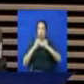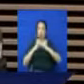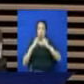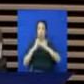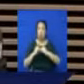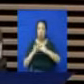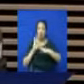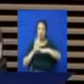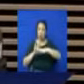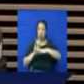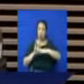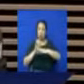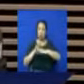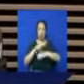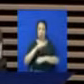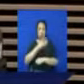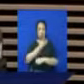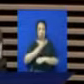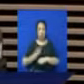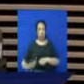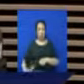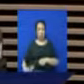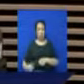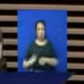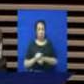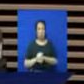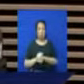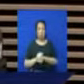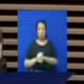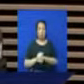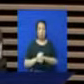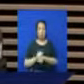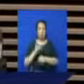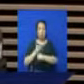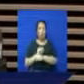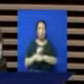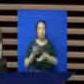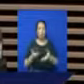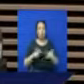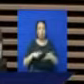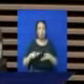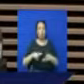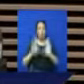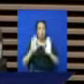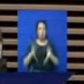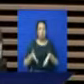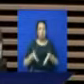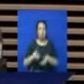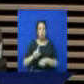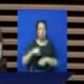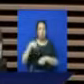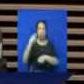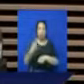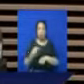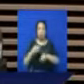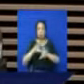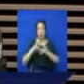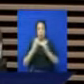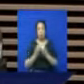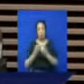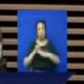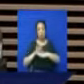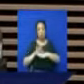para Jesus. E nós paramos com essa missão. E hoje nós temos uma outra comunidade terapêutica que é